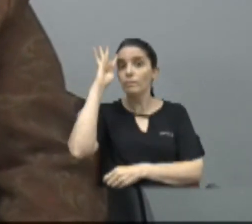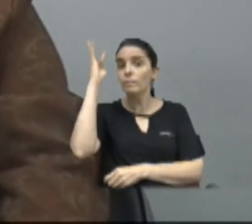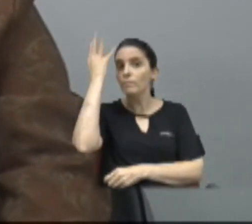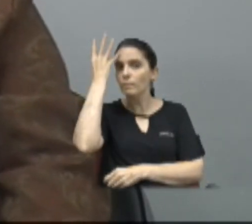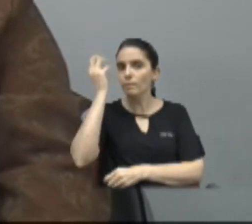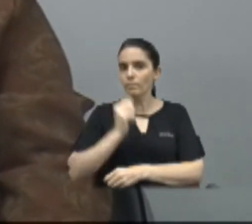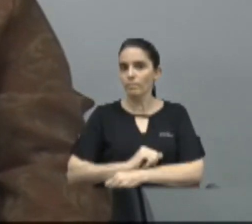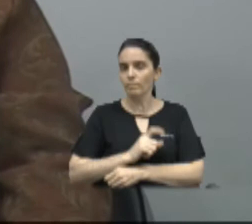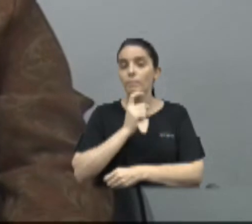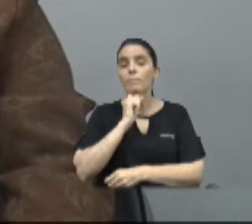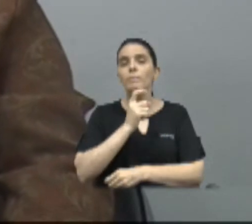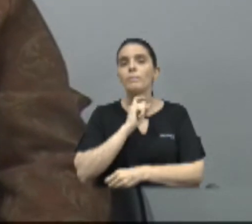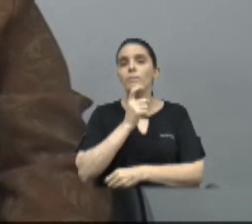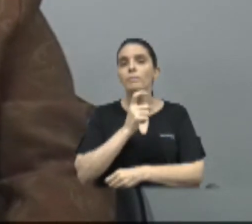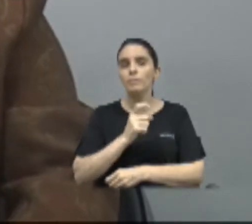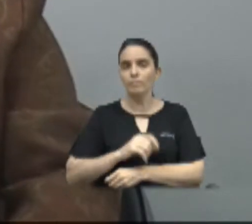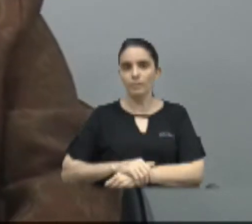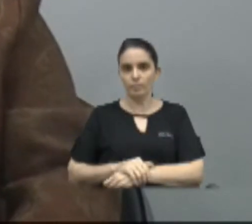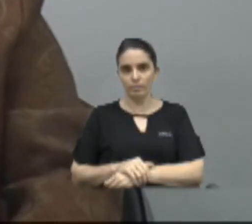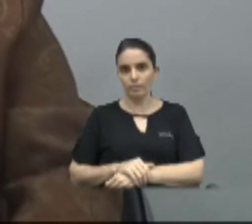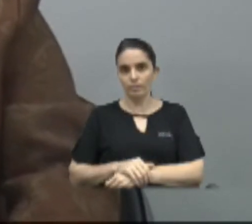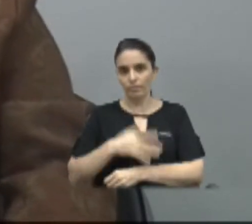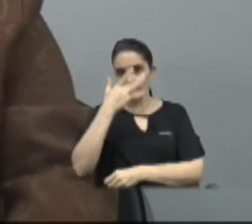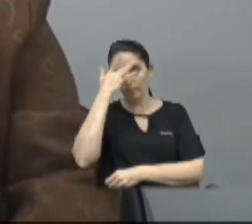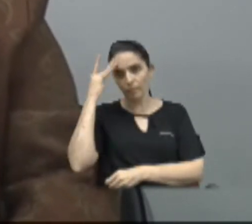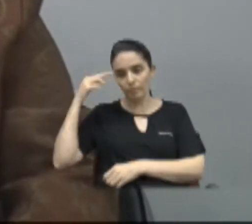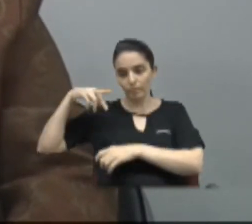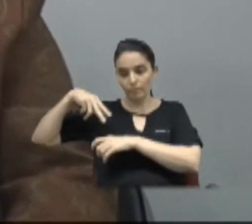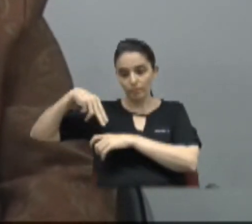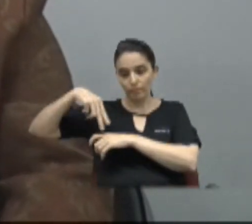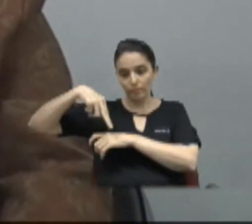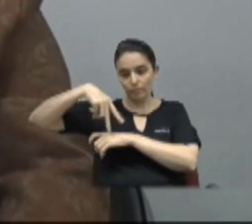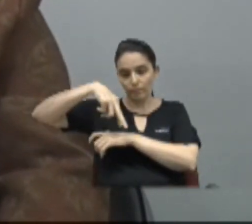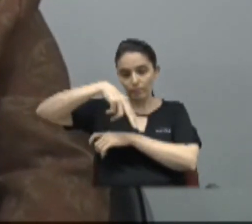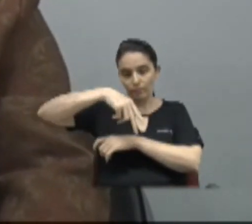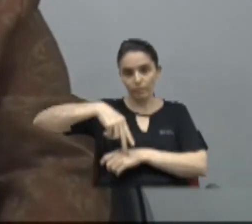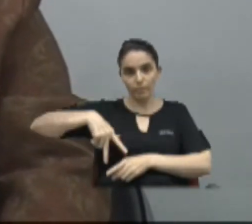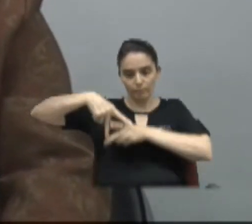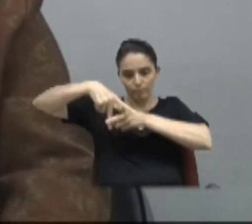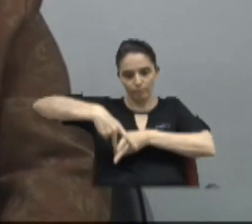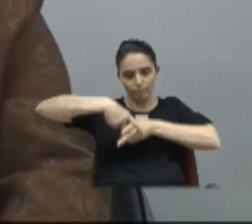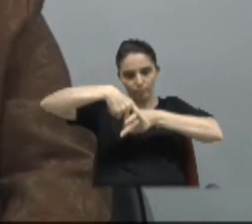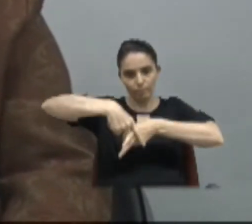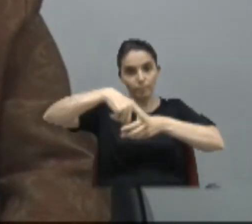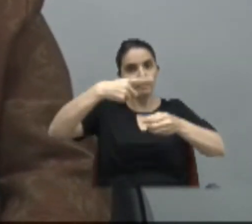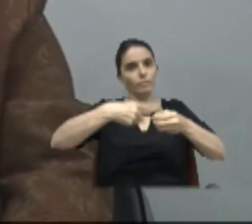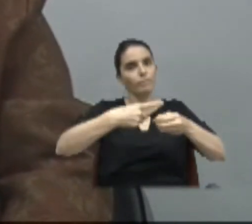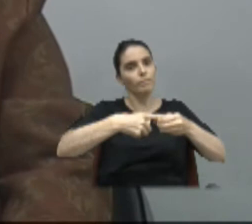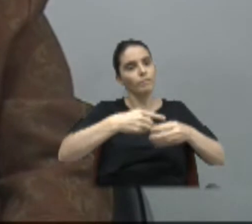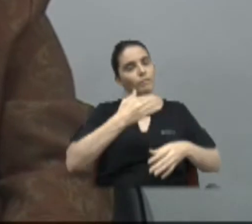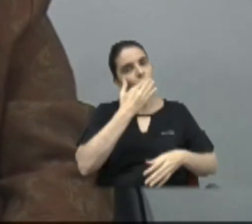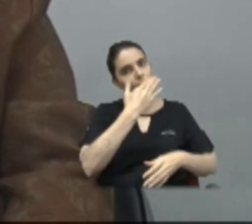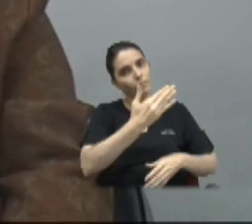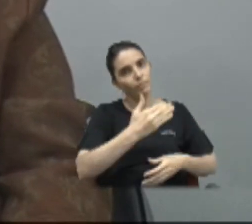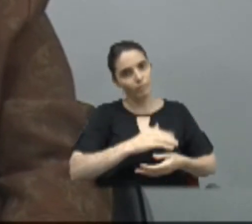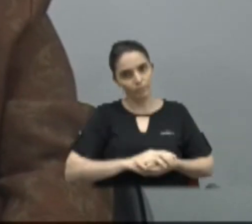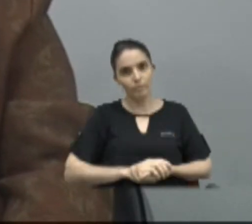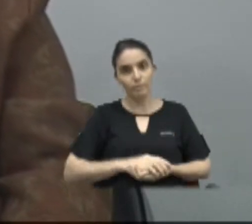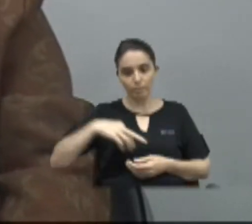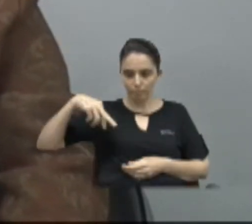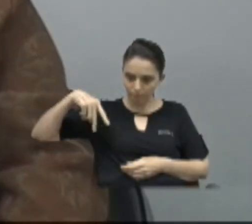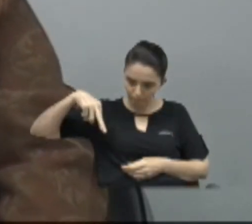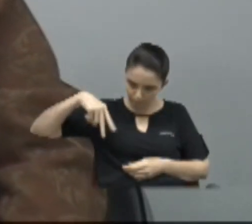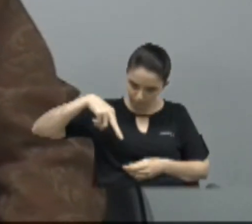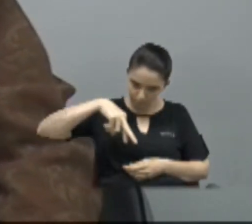para ninguém. Pelo contrário, mandou o pessoal vir a pé, a cavalo para a cidade. Não resolveu nada. Estão andando, vindo para